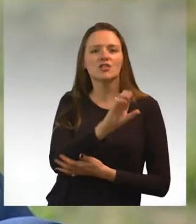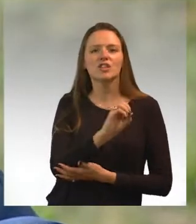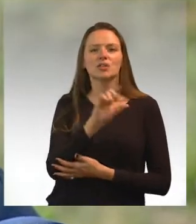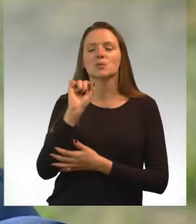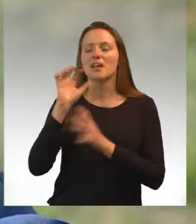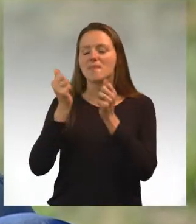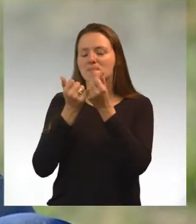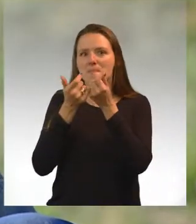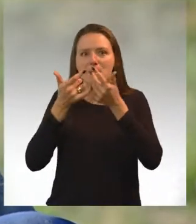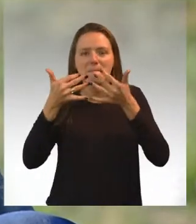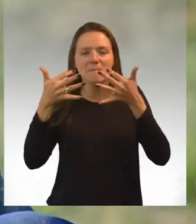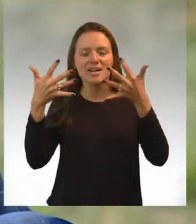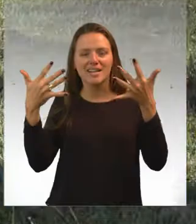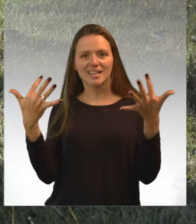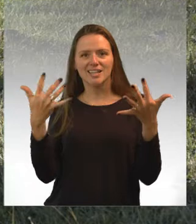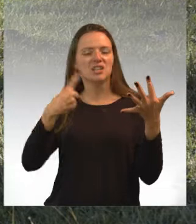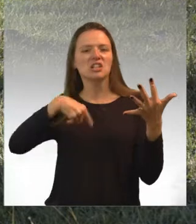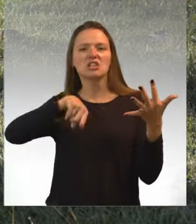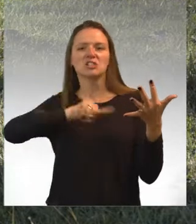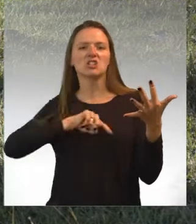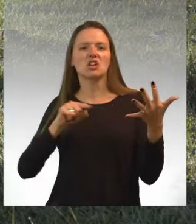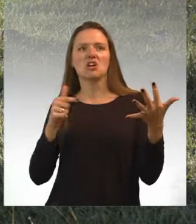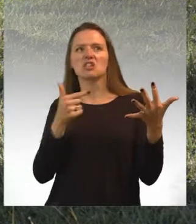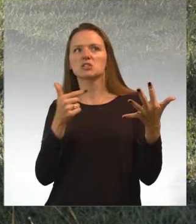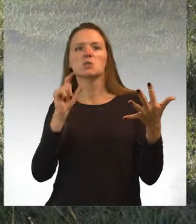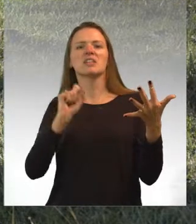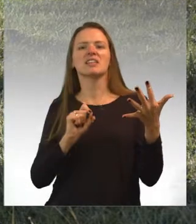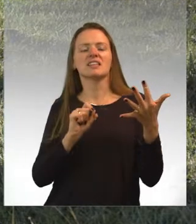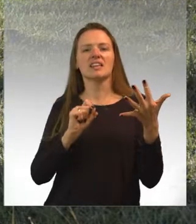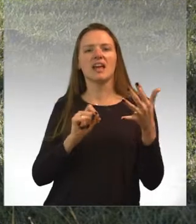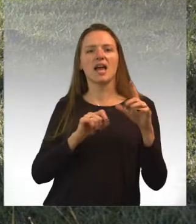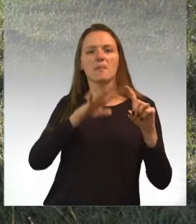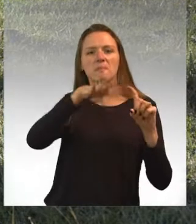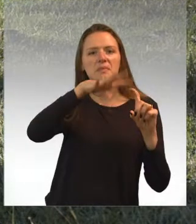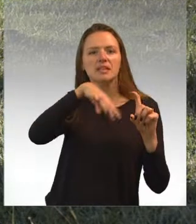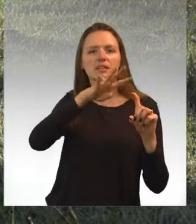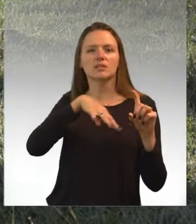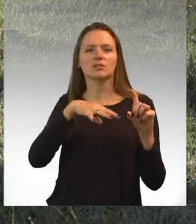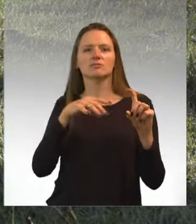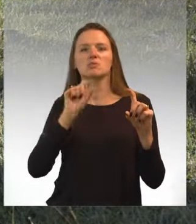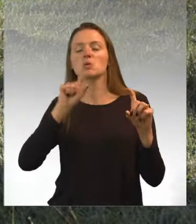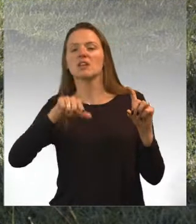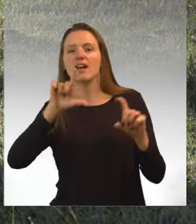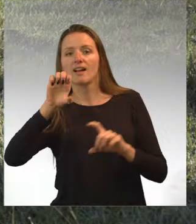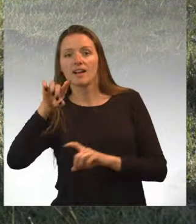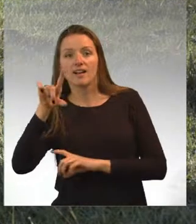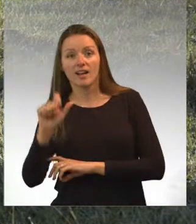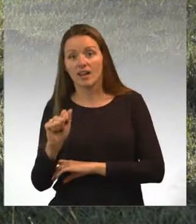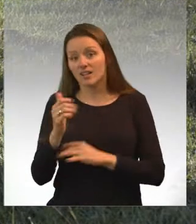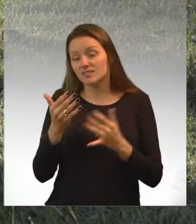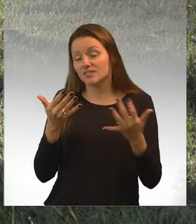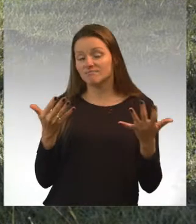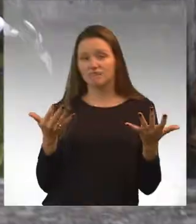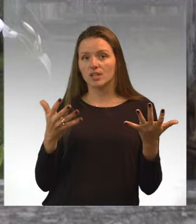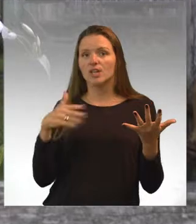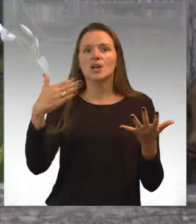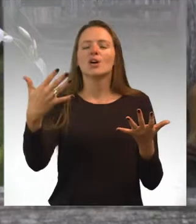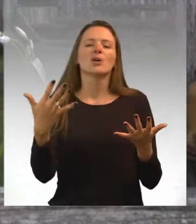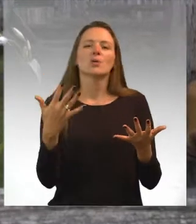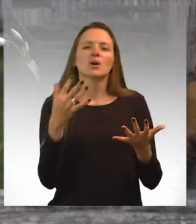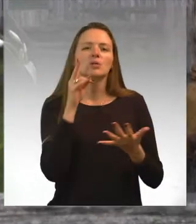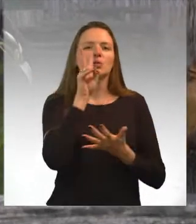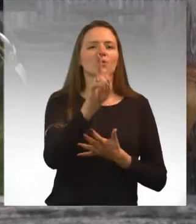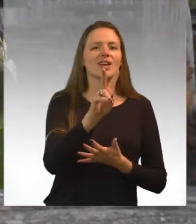mágico, nós perdemos a noção do lendário, do mítico. E você vê, quando aquela senhora